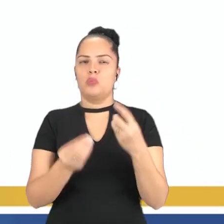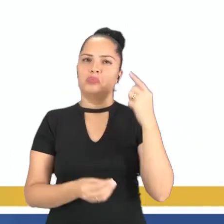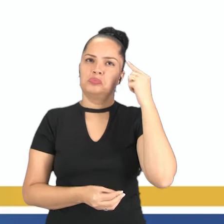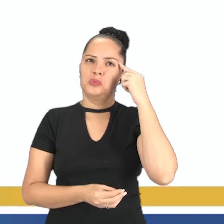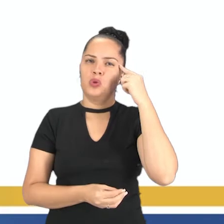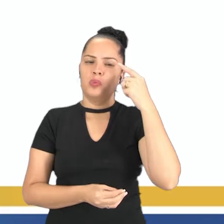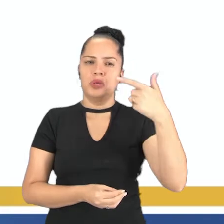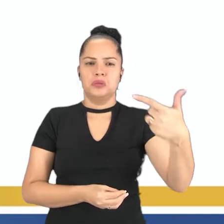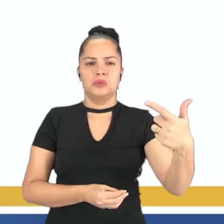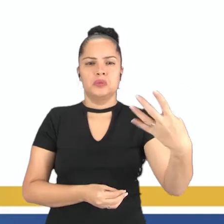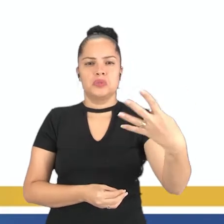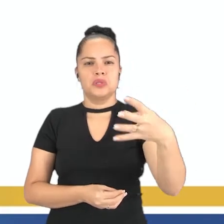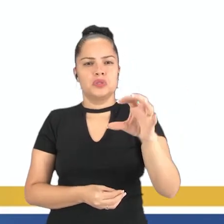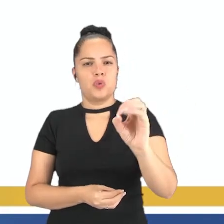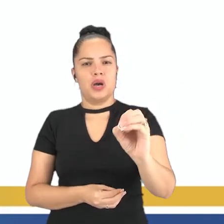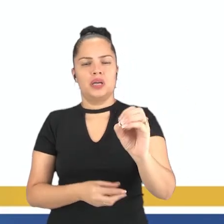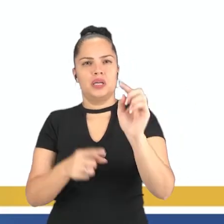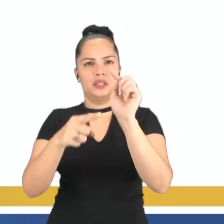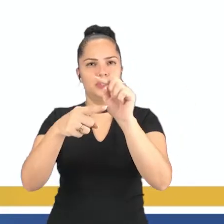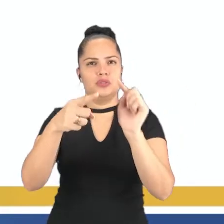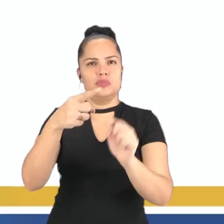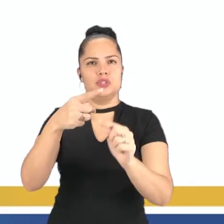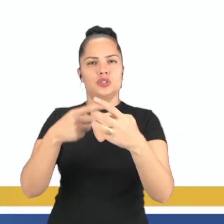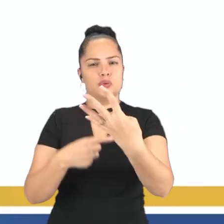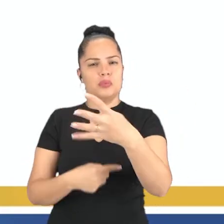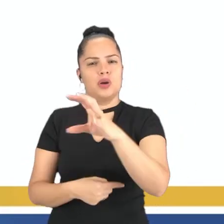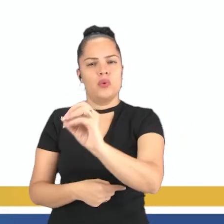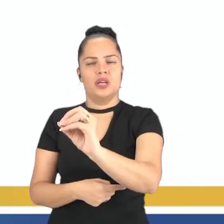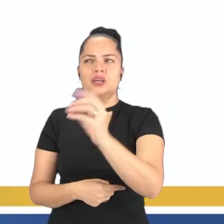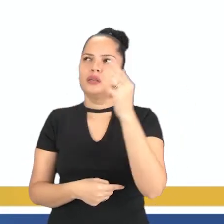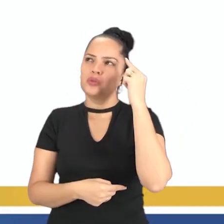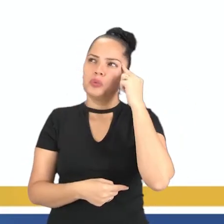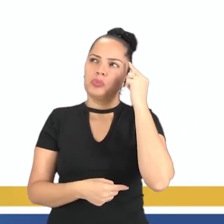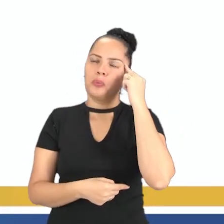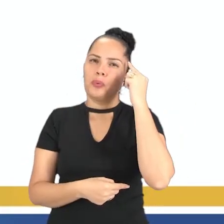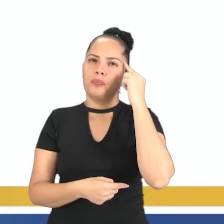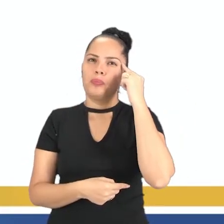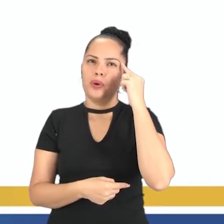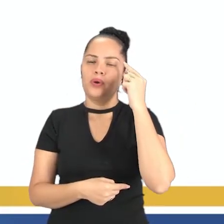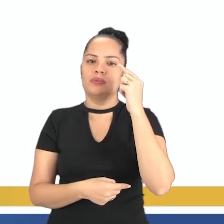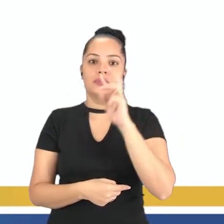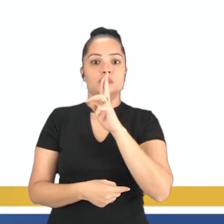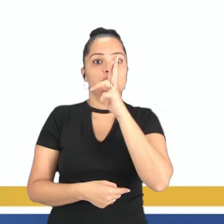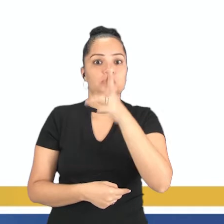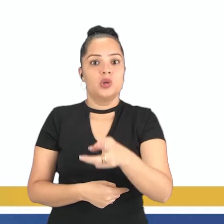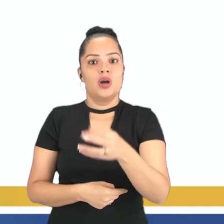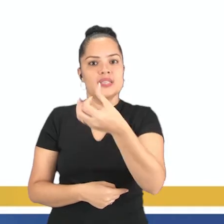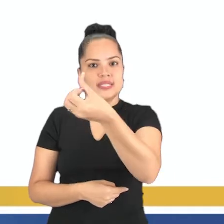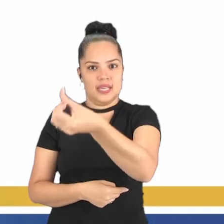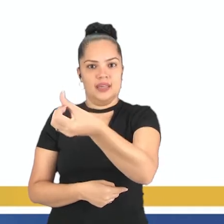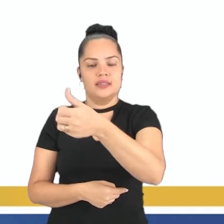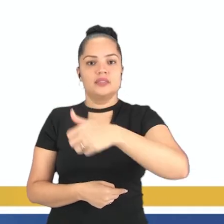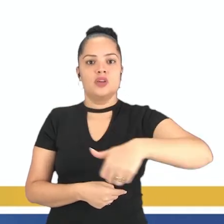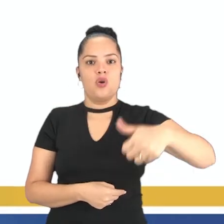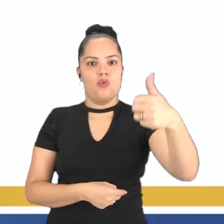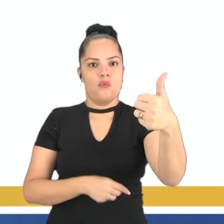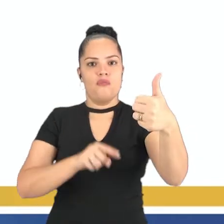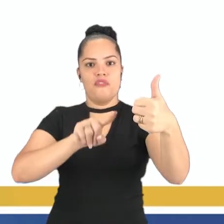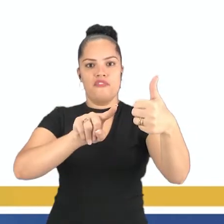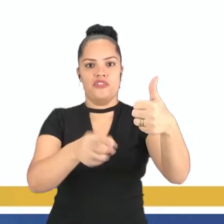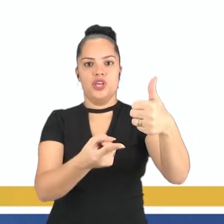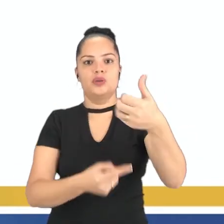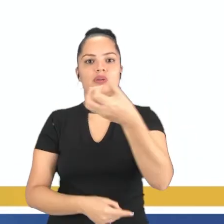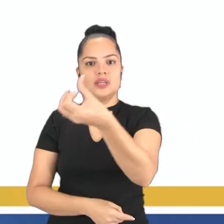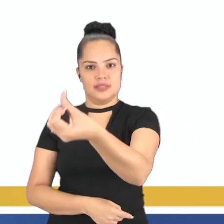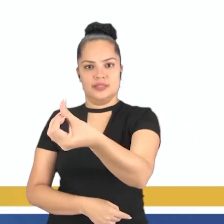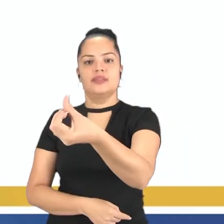que é multiplicado por 40 é próximo ou igual a 240. Esse número é o 6. 6 vezes 40 vai